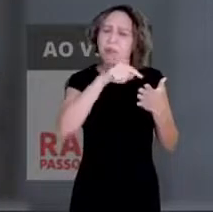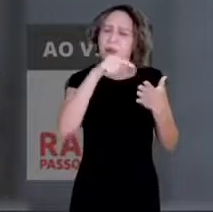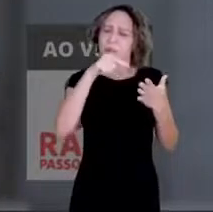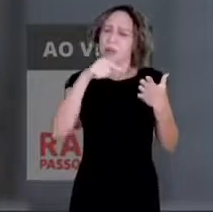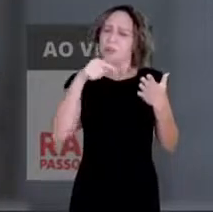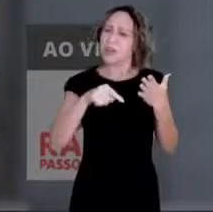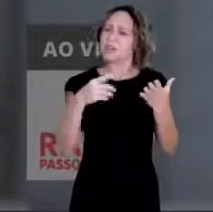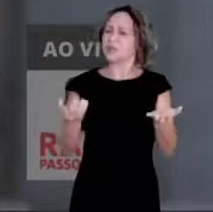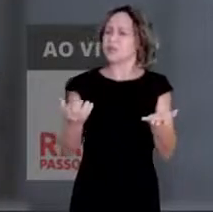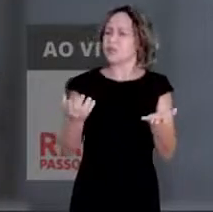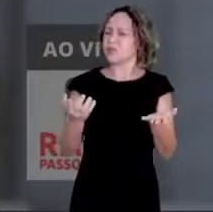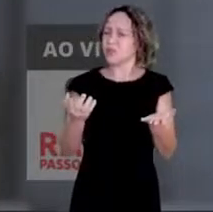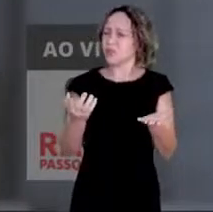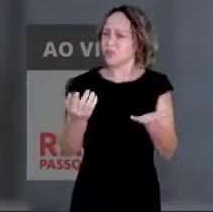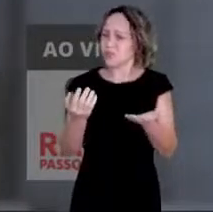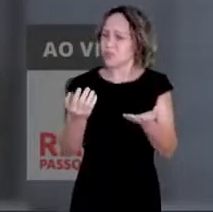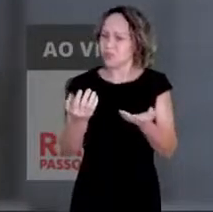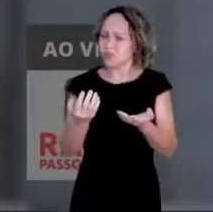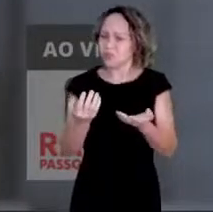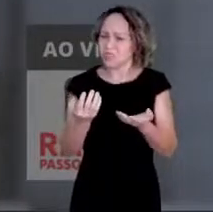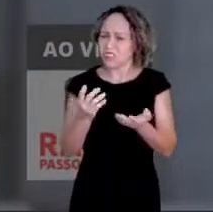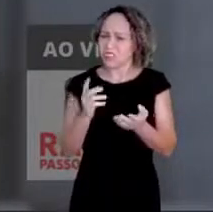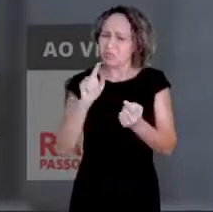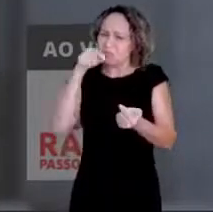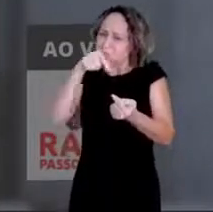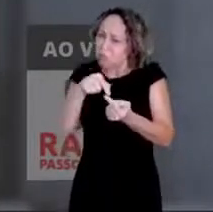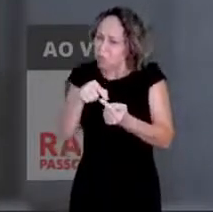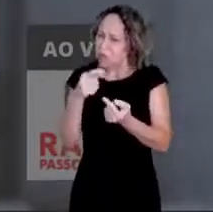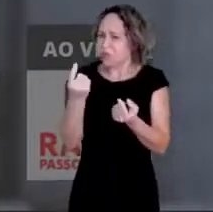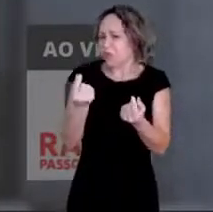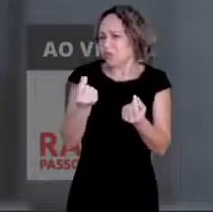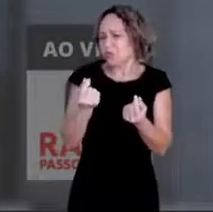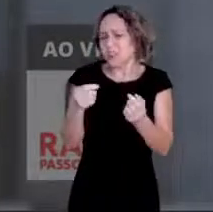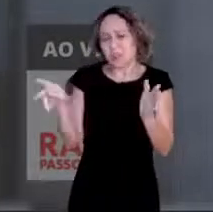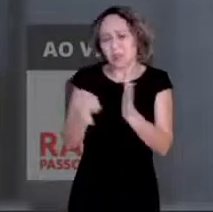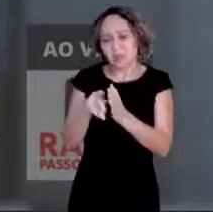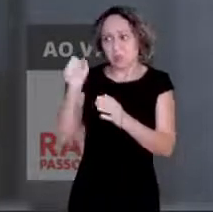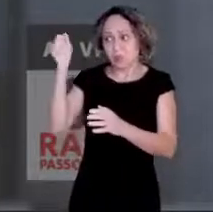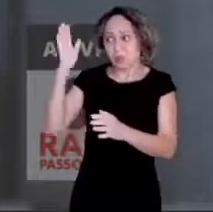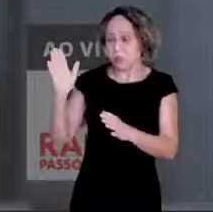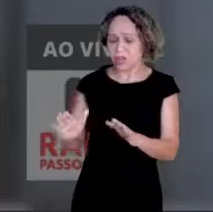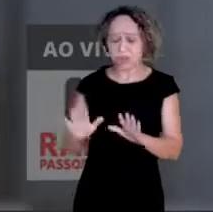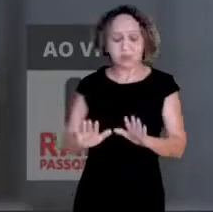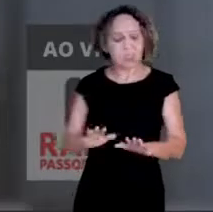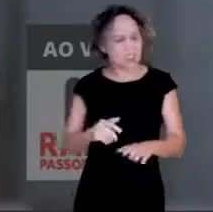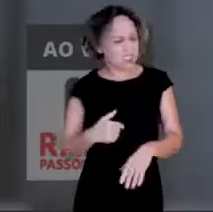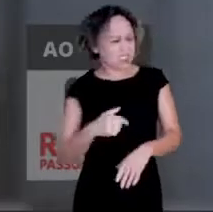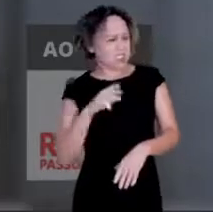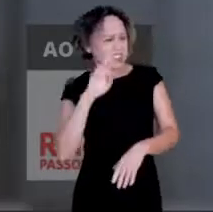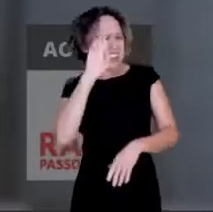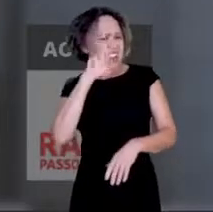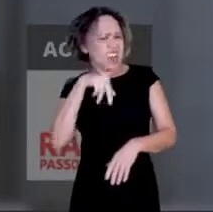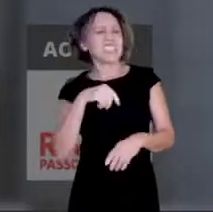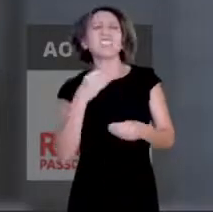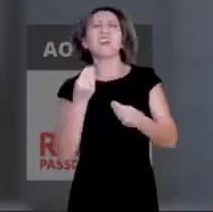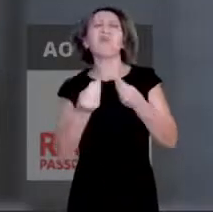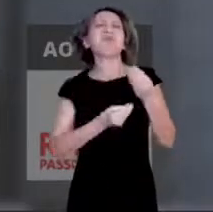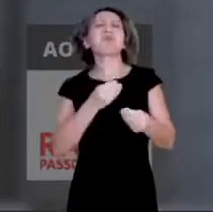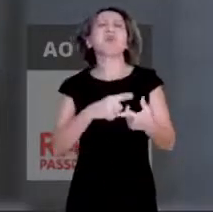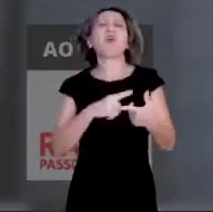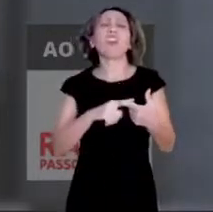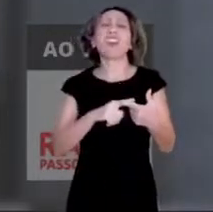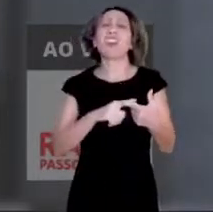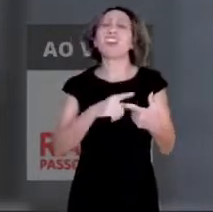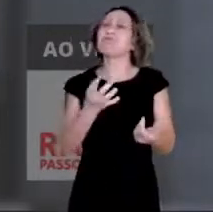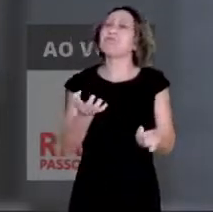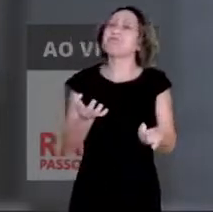poderia ser investido no Brasil. Quando nós descobrimos o pré-sal, nós imaginávamos construir mais